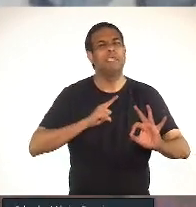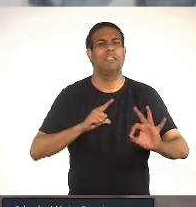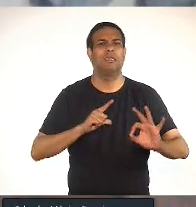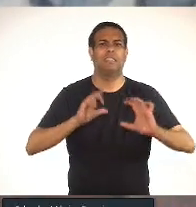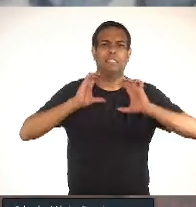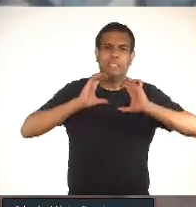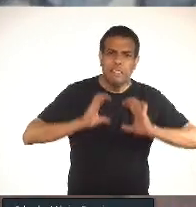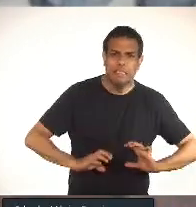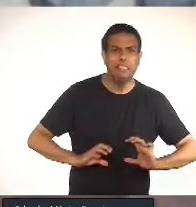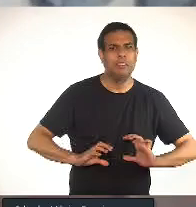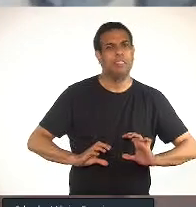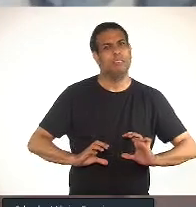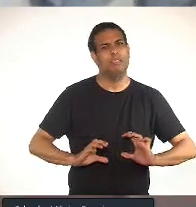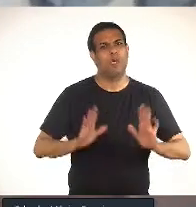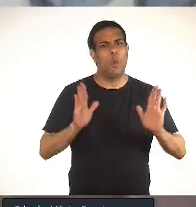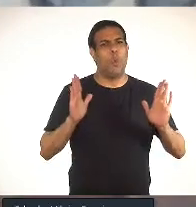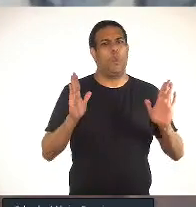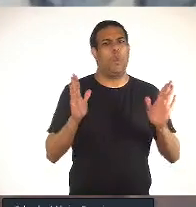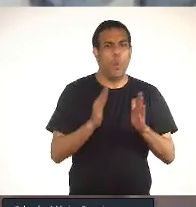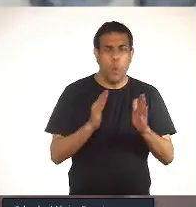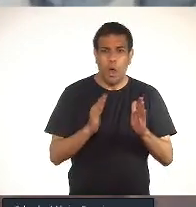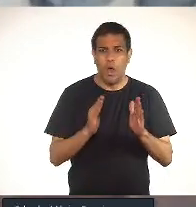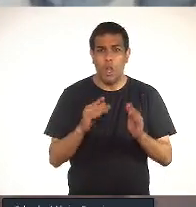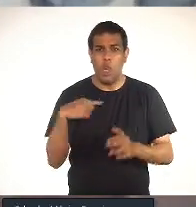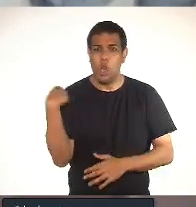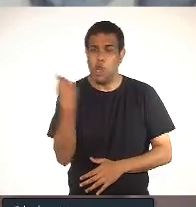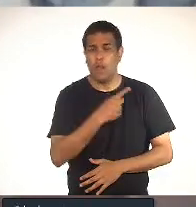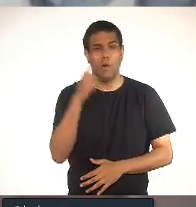cidadania consentida.